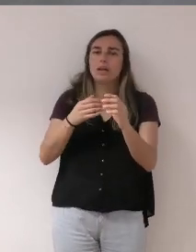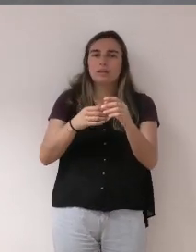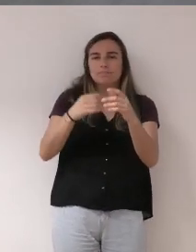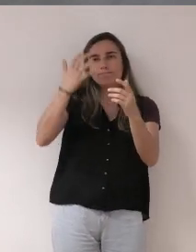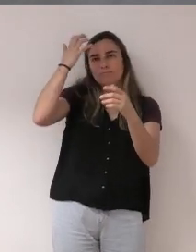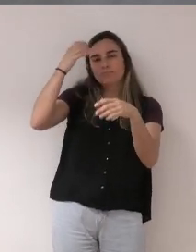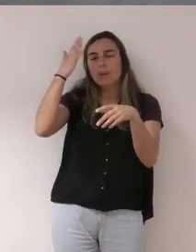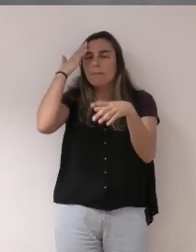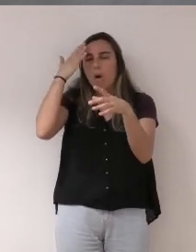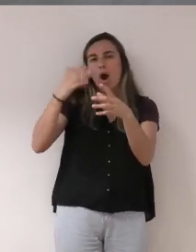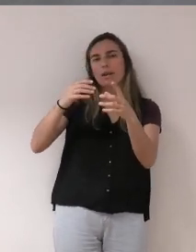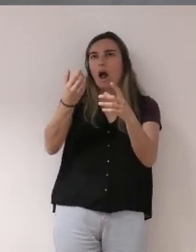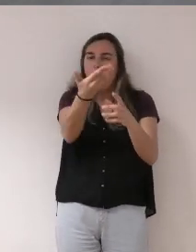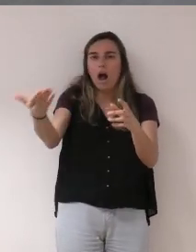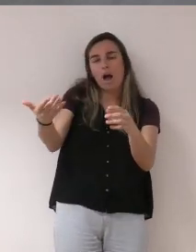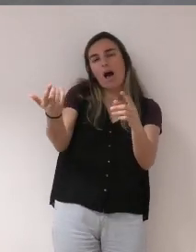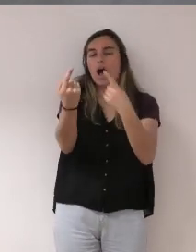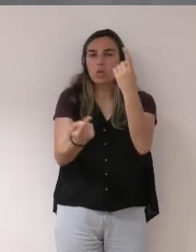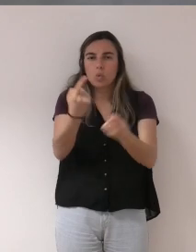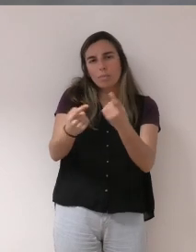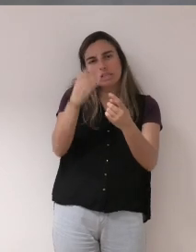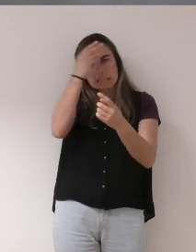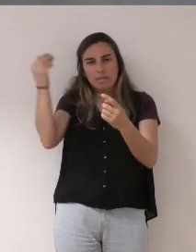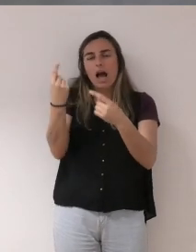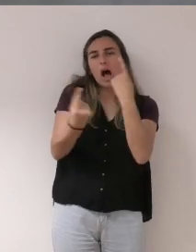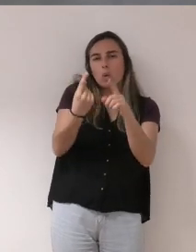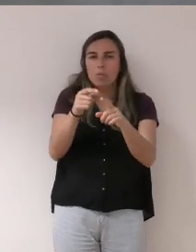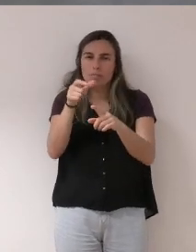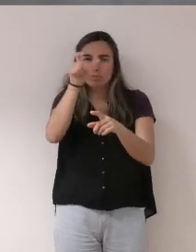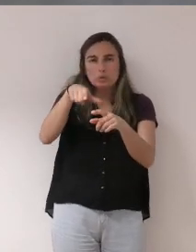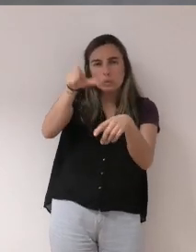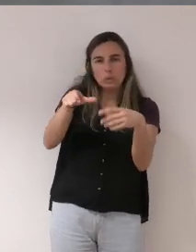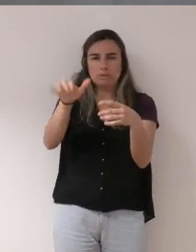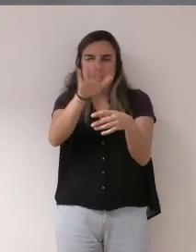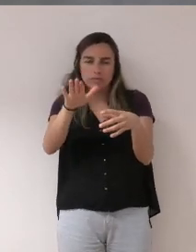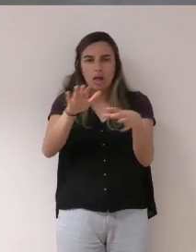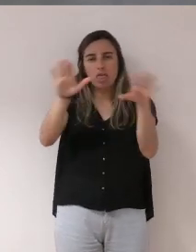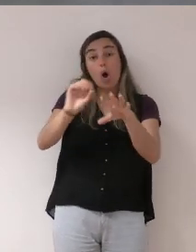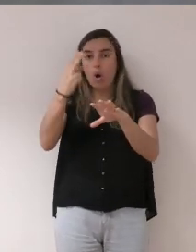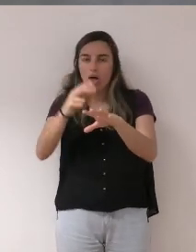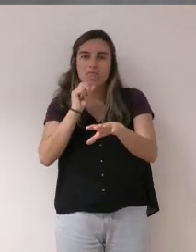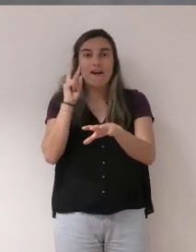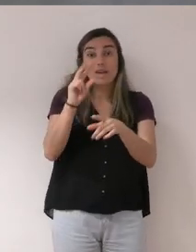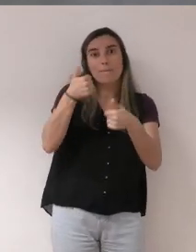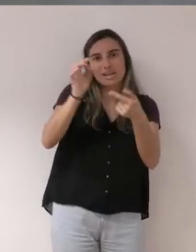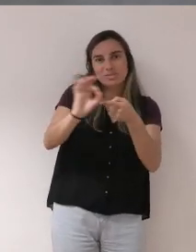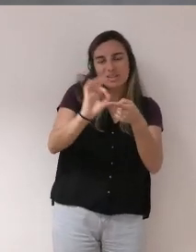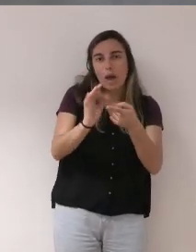soltas, esquecimentos, recordações deturpadas, figuras difusas e distorcidas ou nítidas, mas